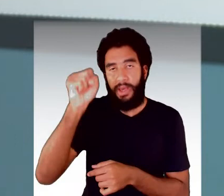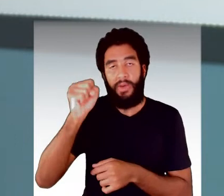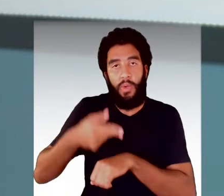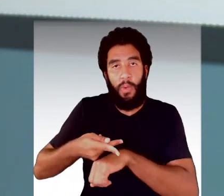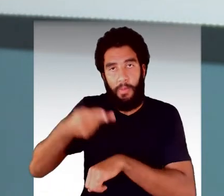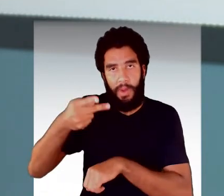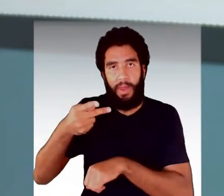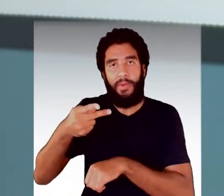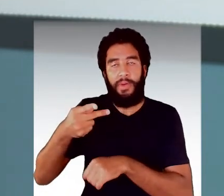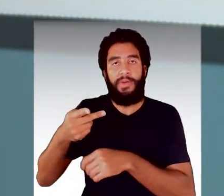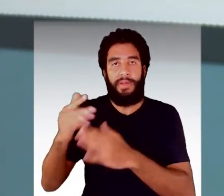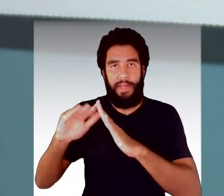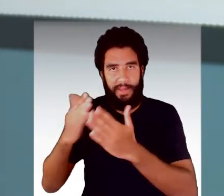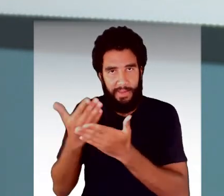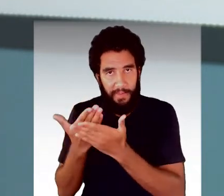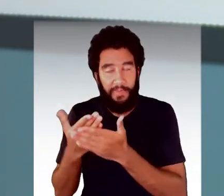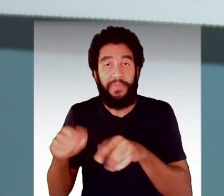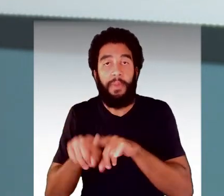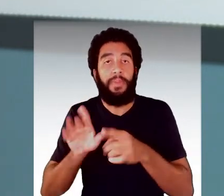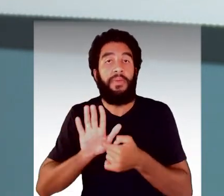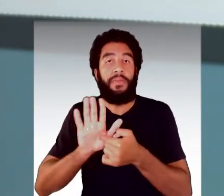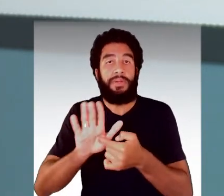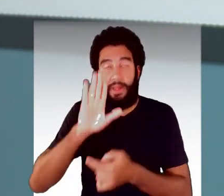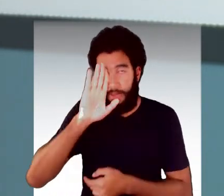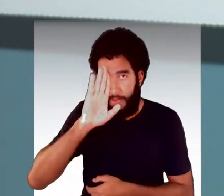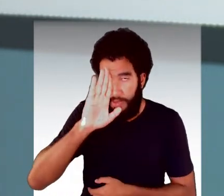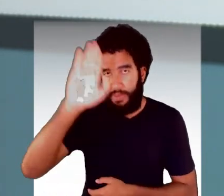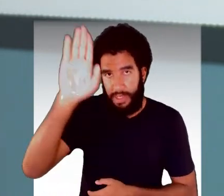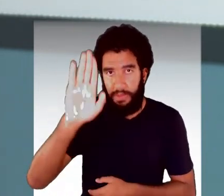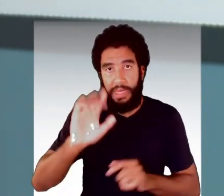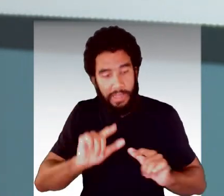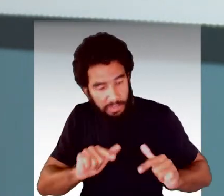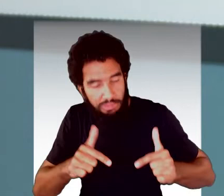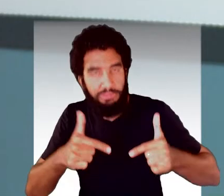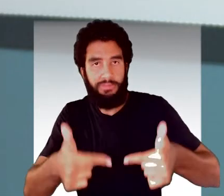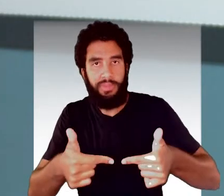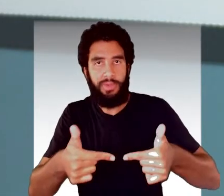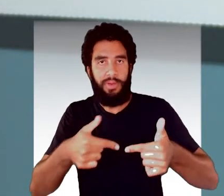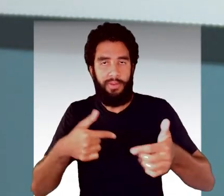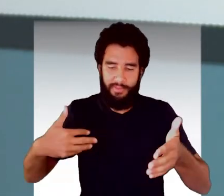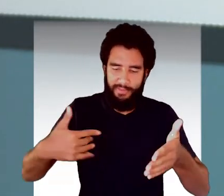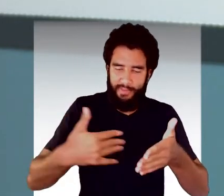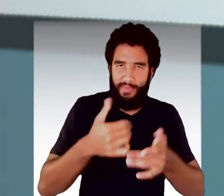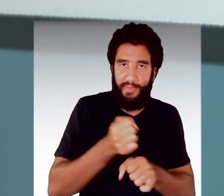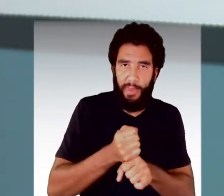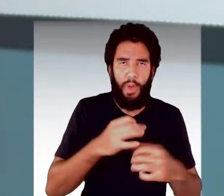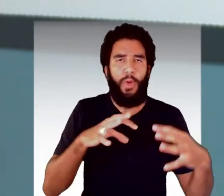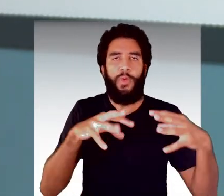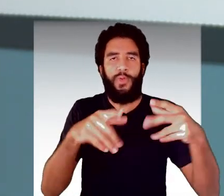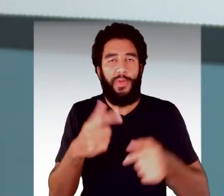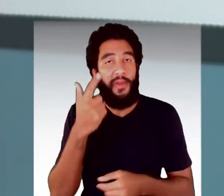consumidor, os vencedores do Prêmio MPT na Escola e ainda conferir uma retrospectiva com as principais